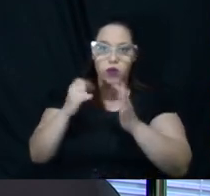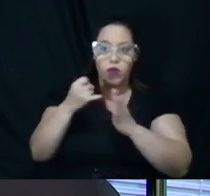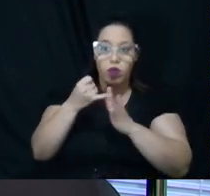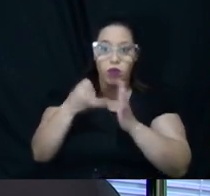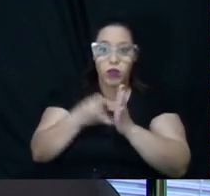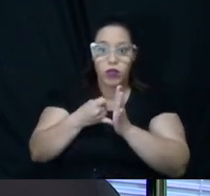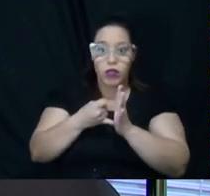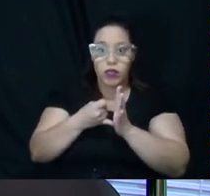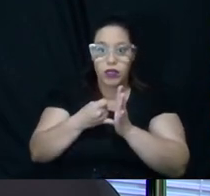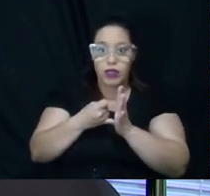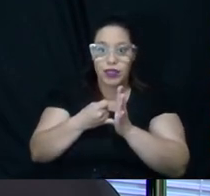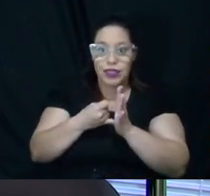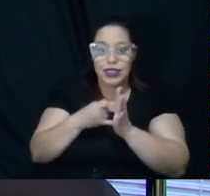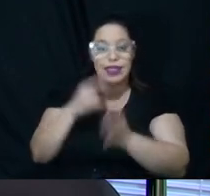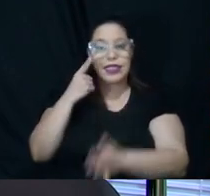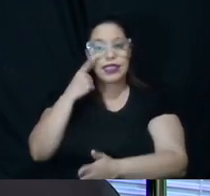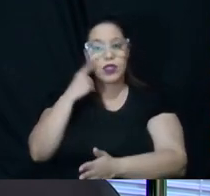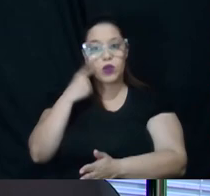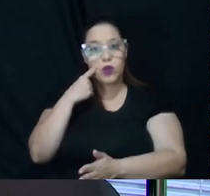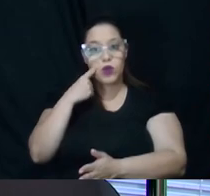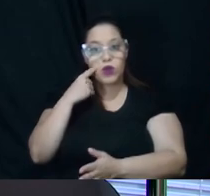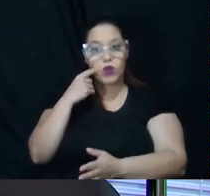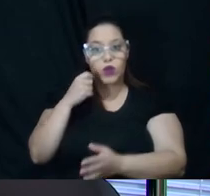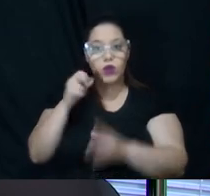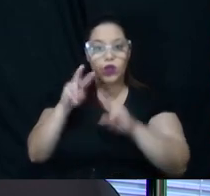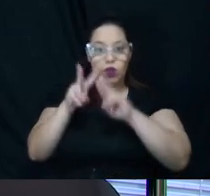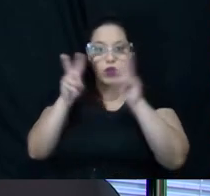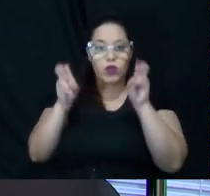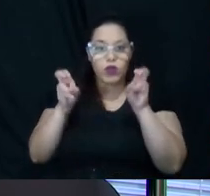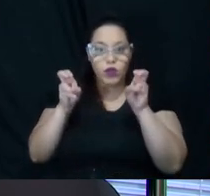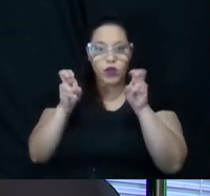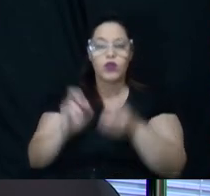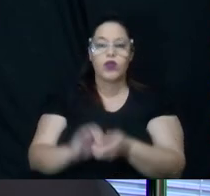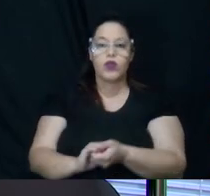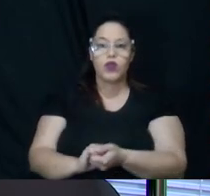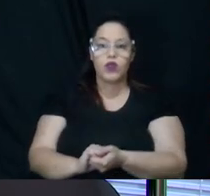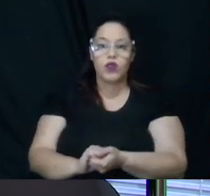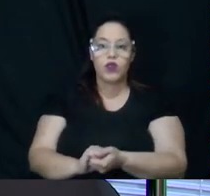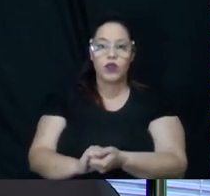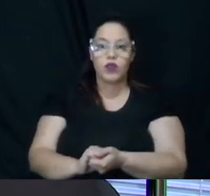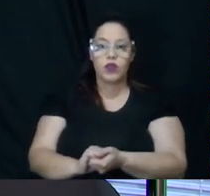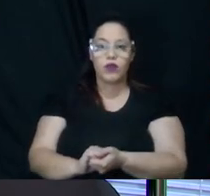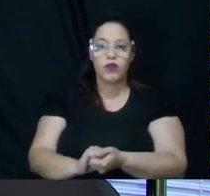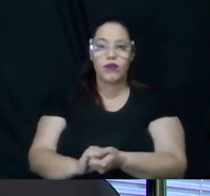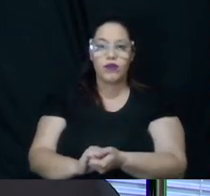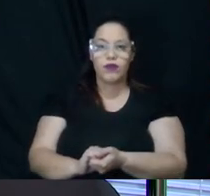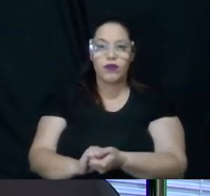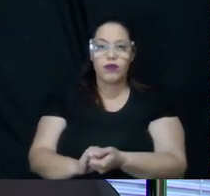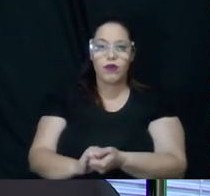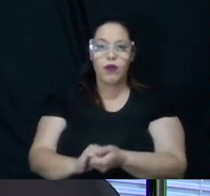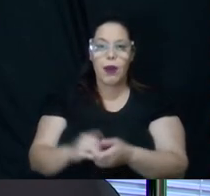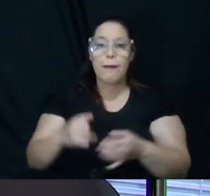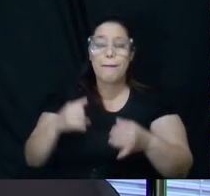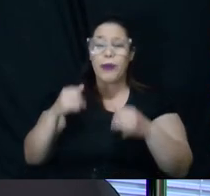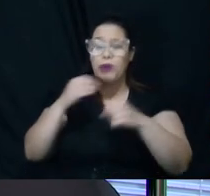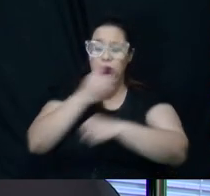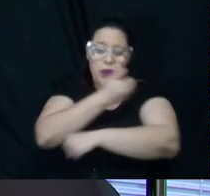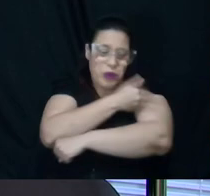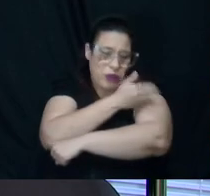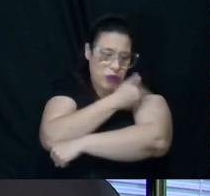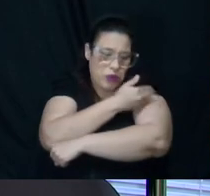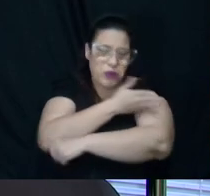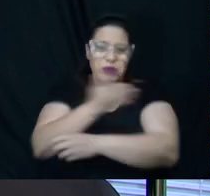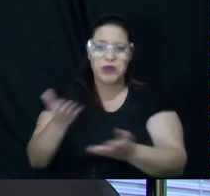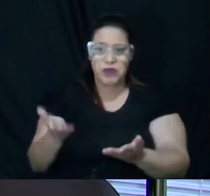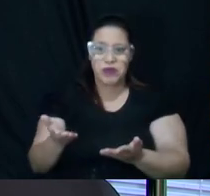Eu vejo que o assunto de renegociação, ele é um assunto que sofre muito preconceito, porque as